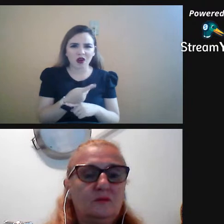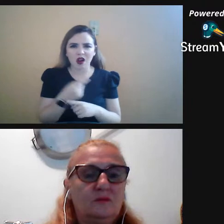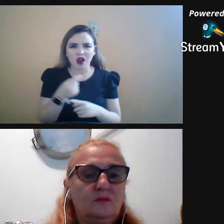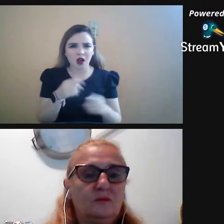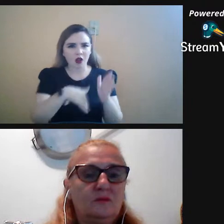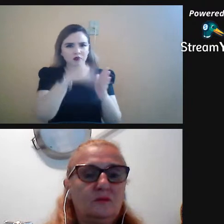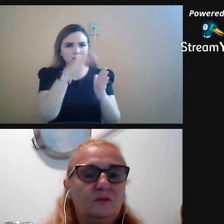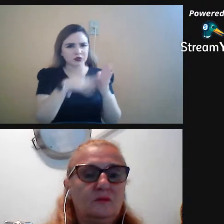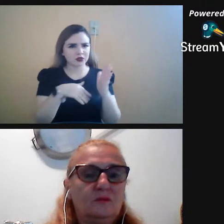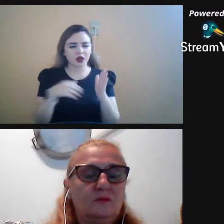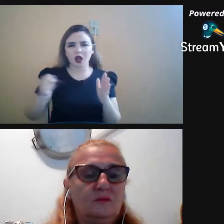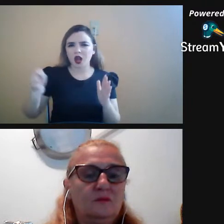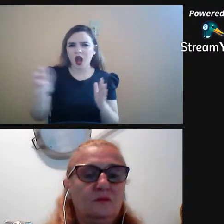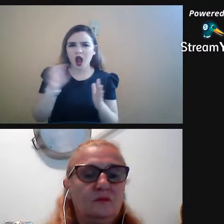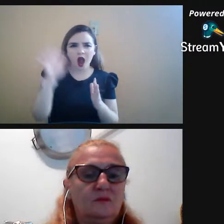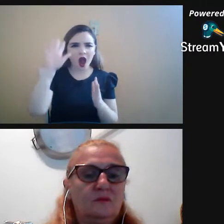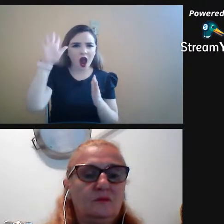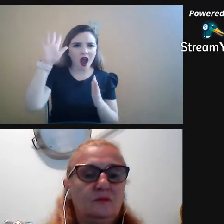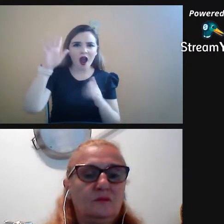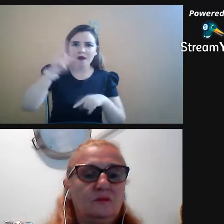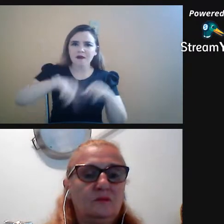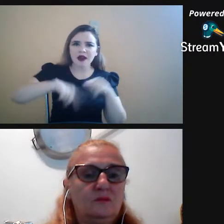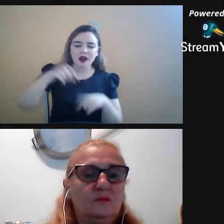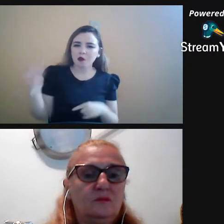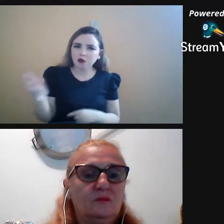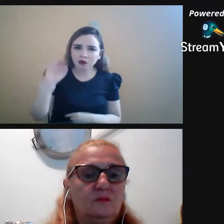caríssima, né? Material caríssimo,